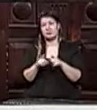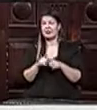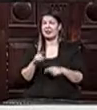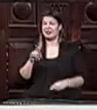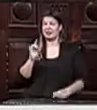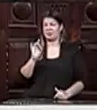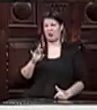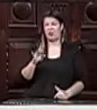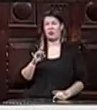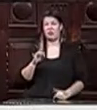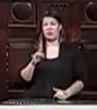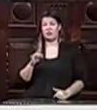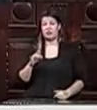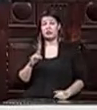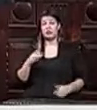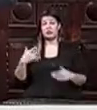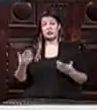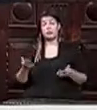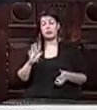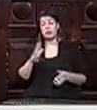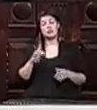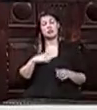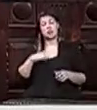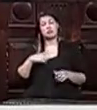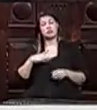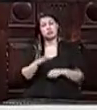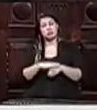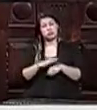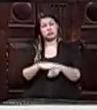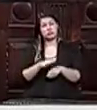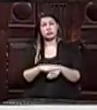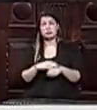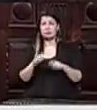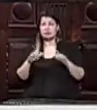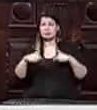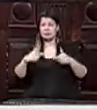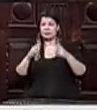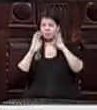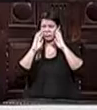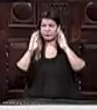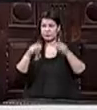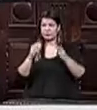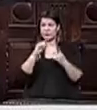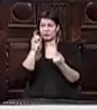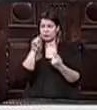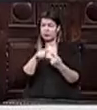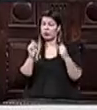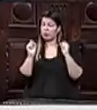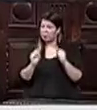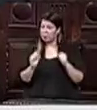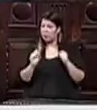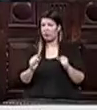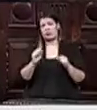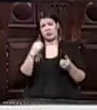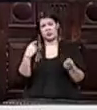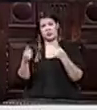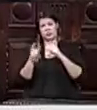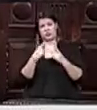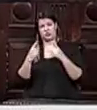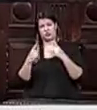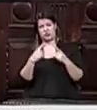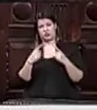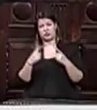só controvertida, como já disse, mas seja pelo menos baseada em critérios objetivos que possam ser discutidos, né?